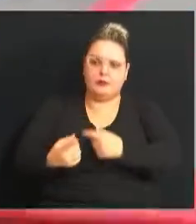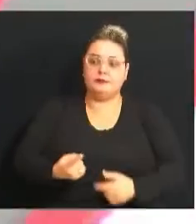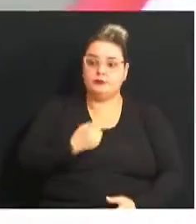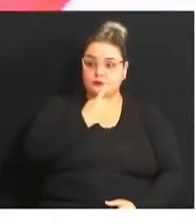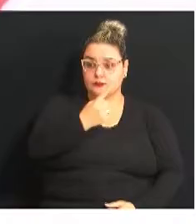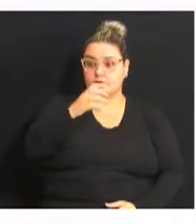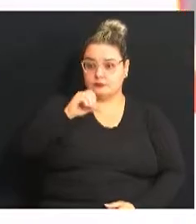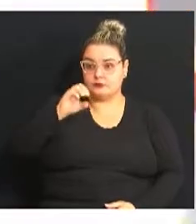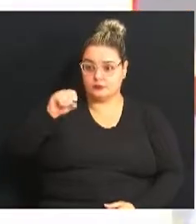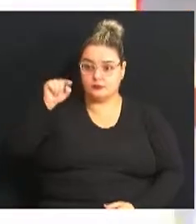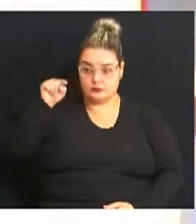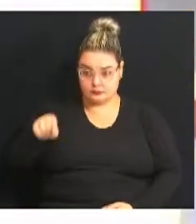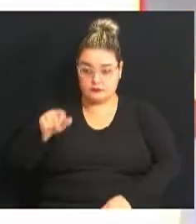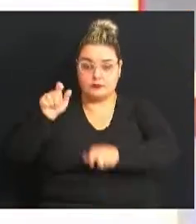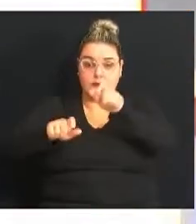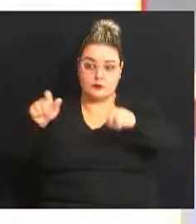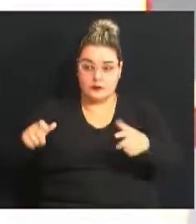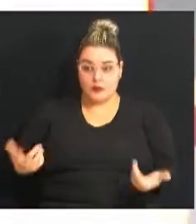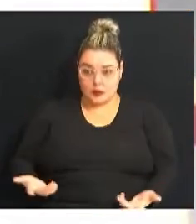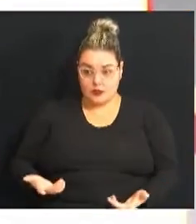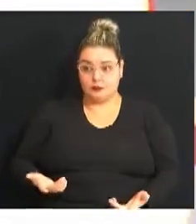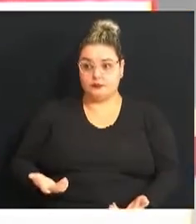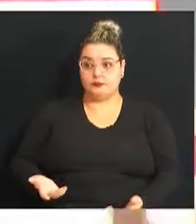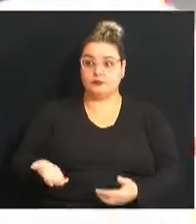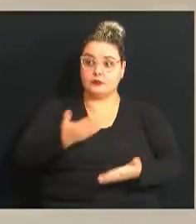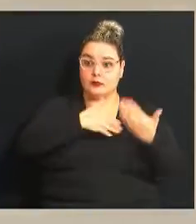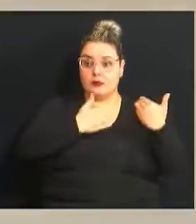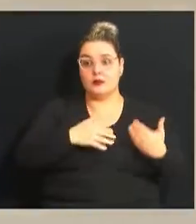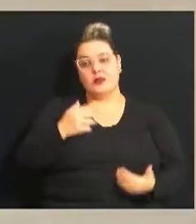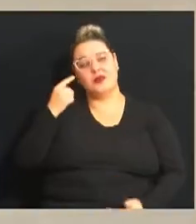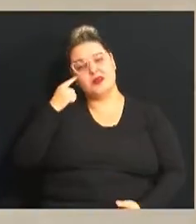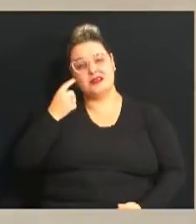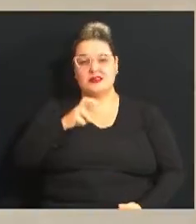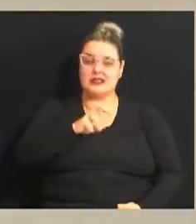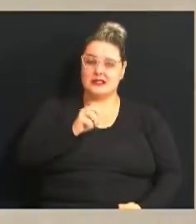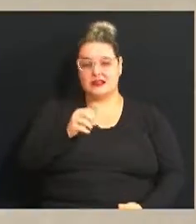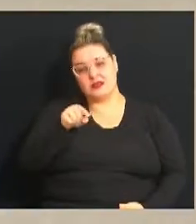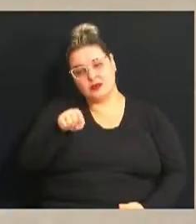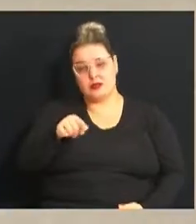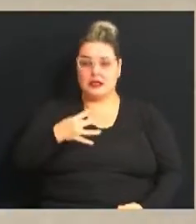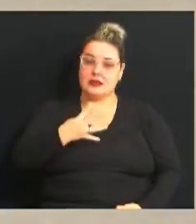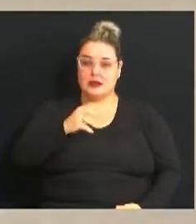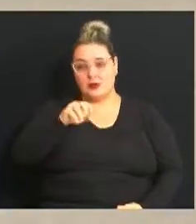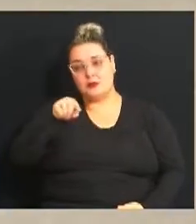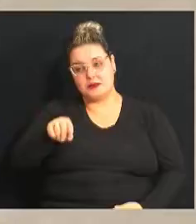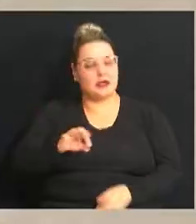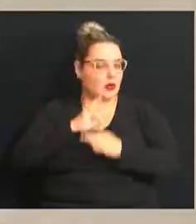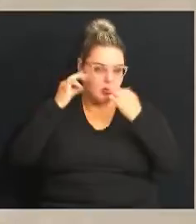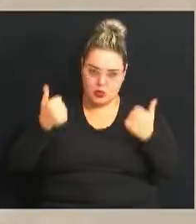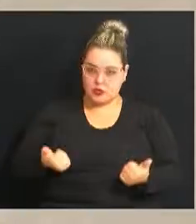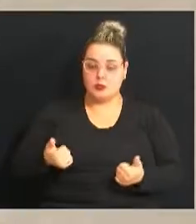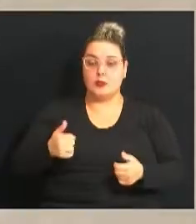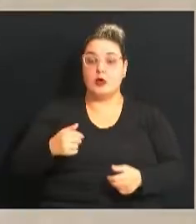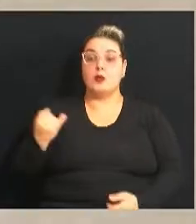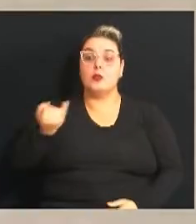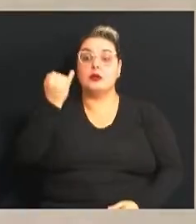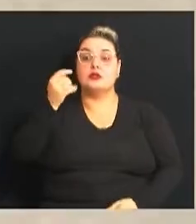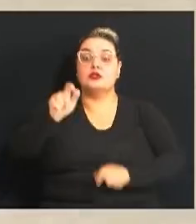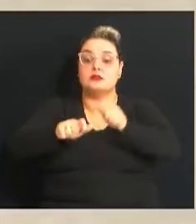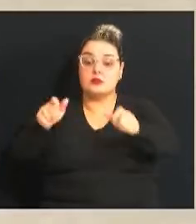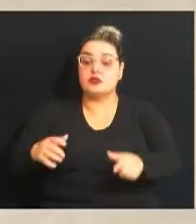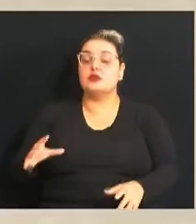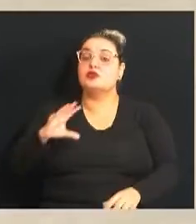pessoas na edição anterior, a gente está pensando por volta de 50, 40 mil, tá ótimo. O importante é o pessoal gostar do evento e